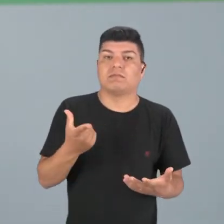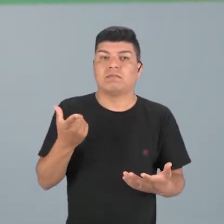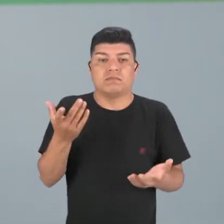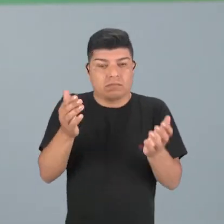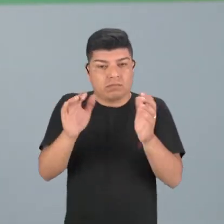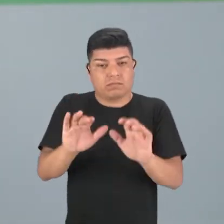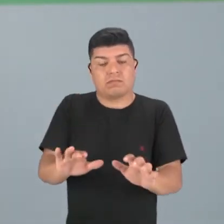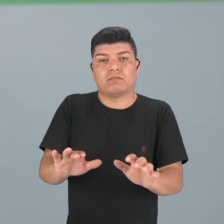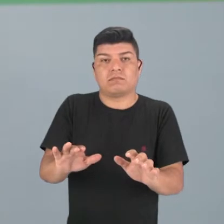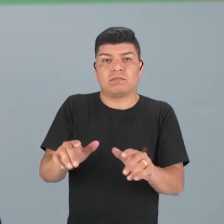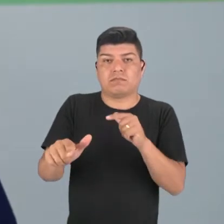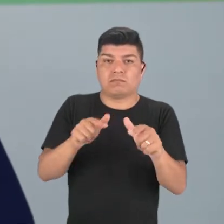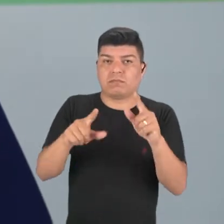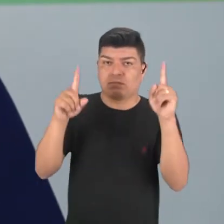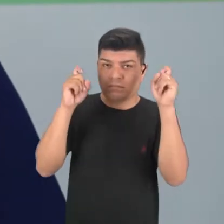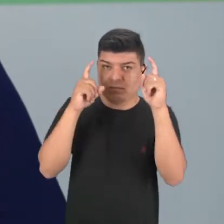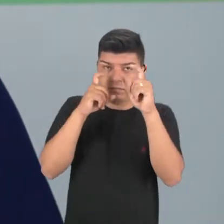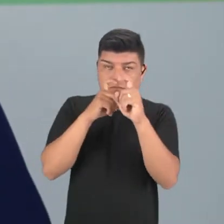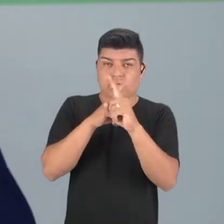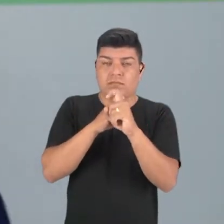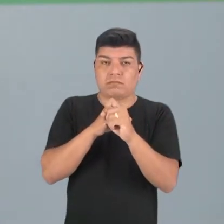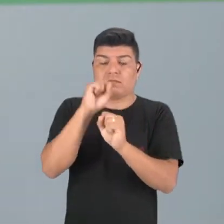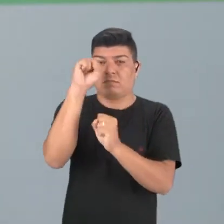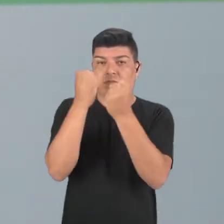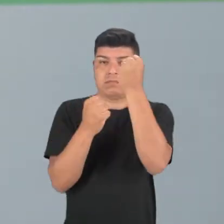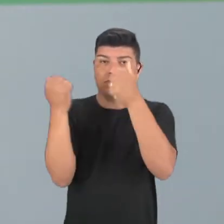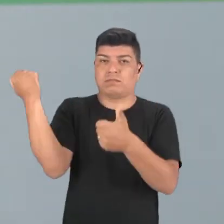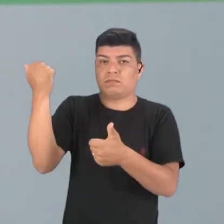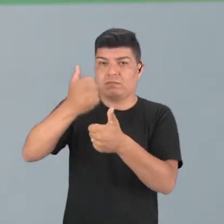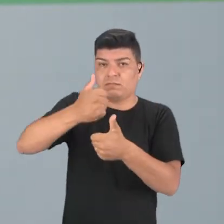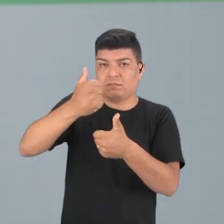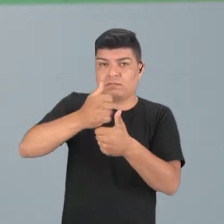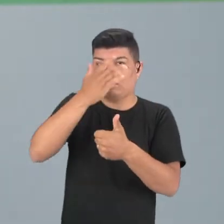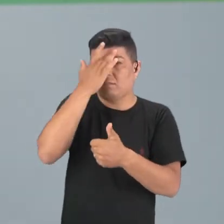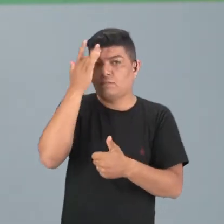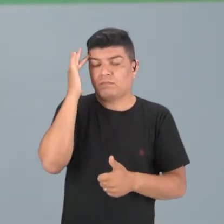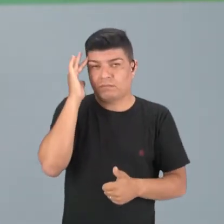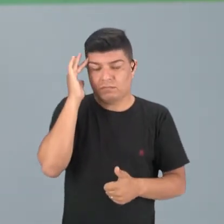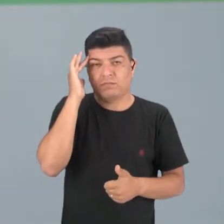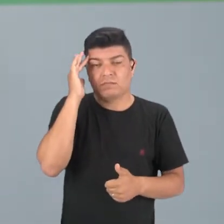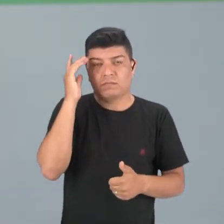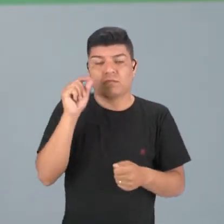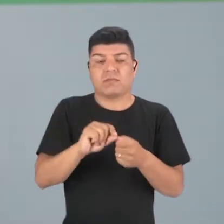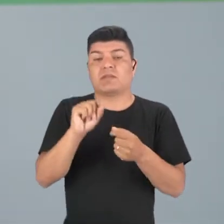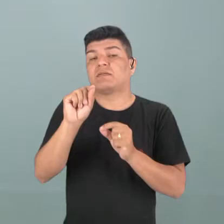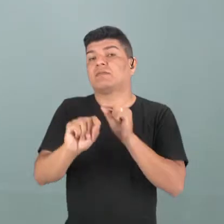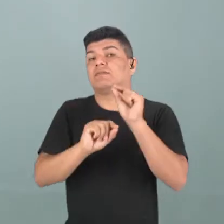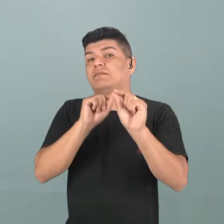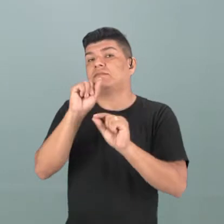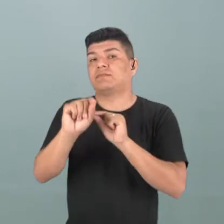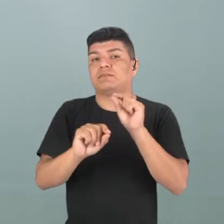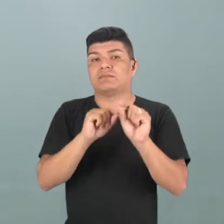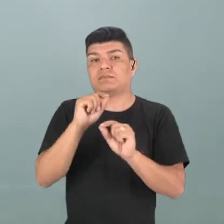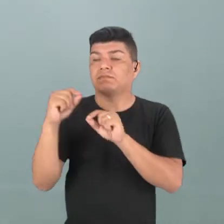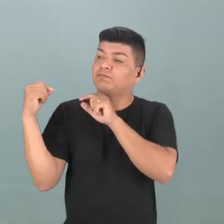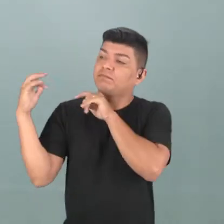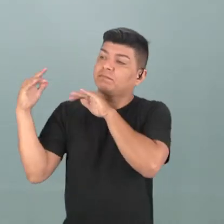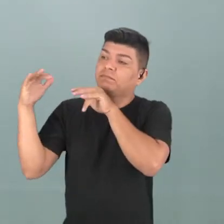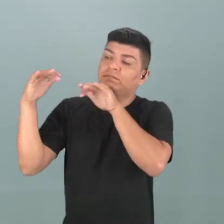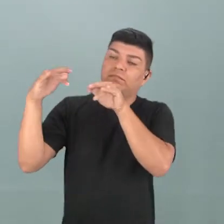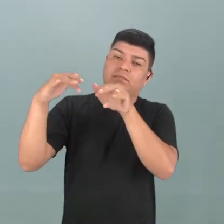não vai querer fazer. E sendo que a máquina tomou o lugar daquela pessoa, o que é que ele vai fazer? Ele vai vir,